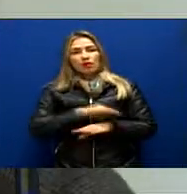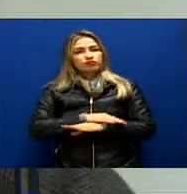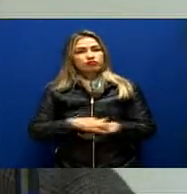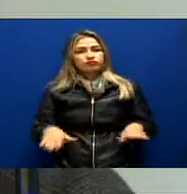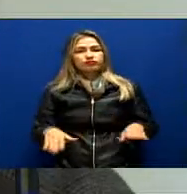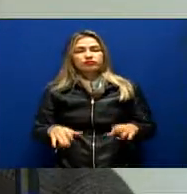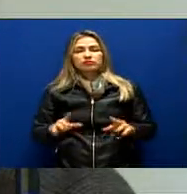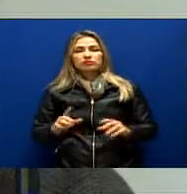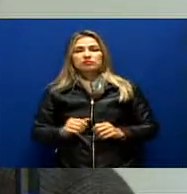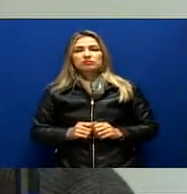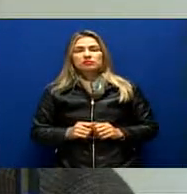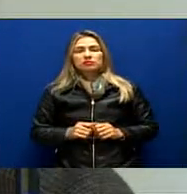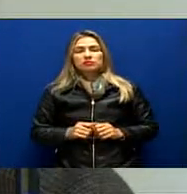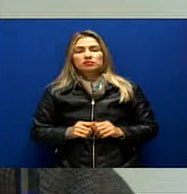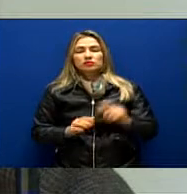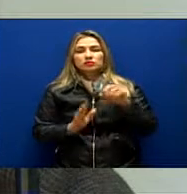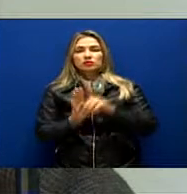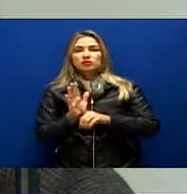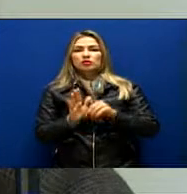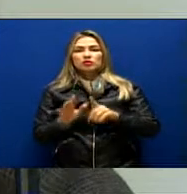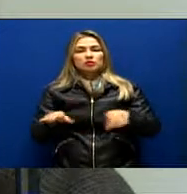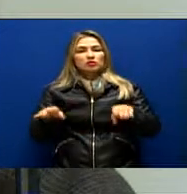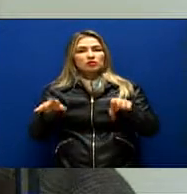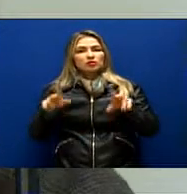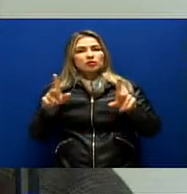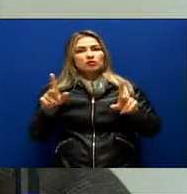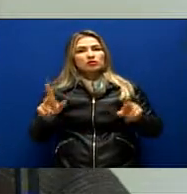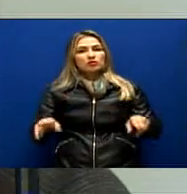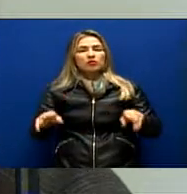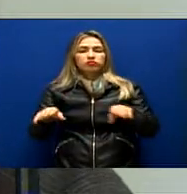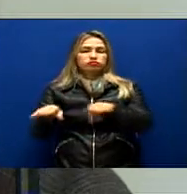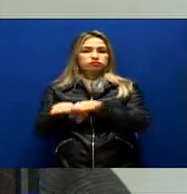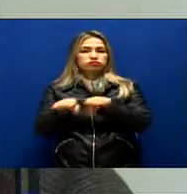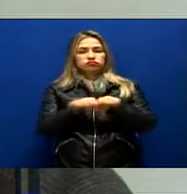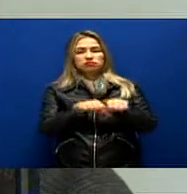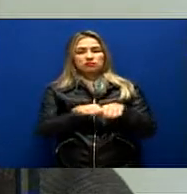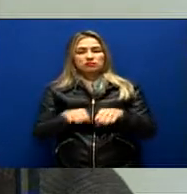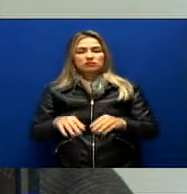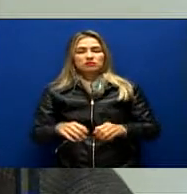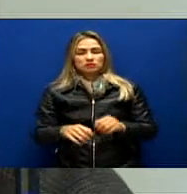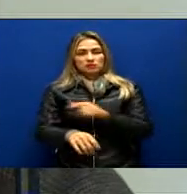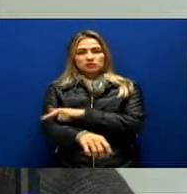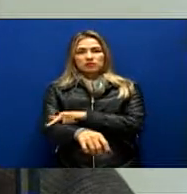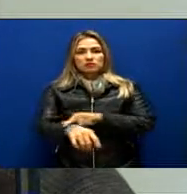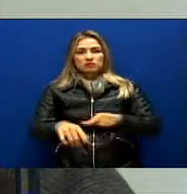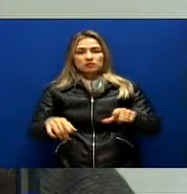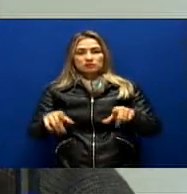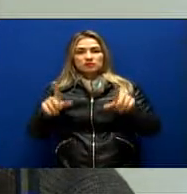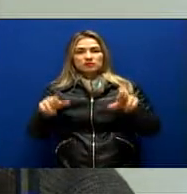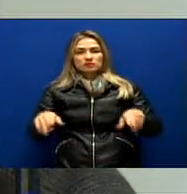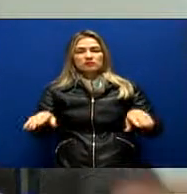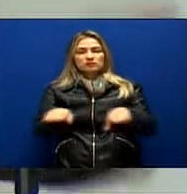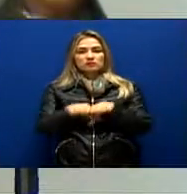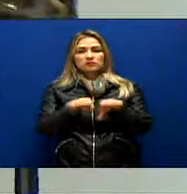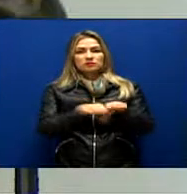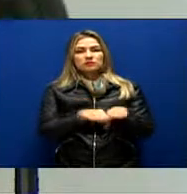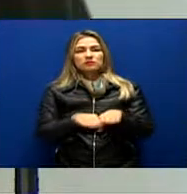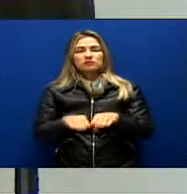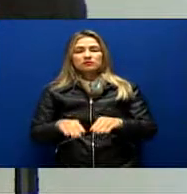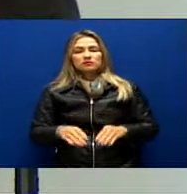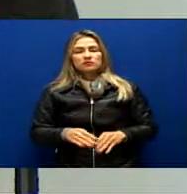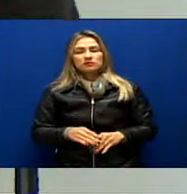Todos com direitos iguais, com respeito igual. É assim que eu me posiciono. Por